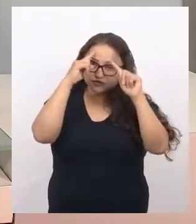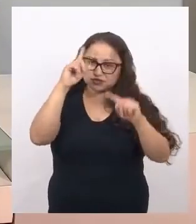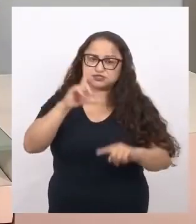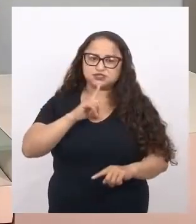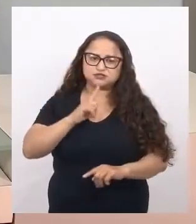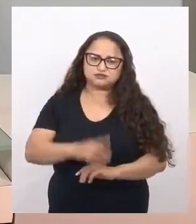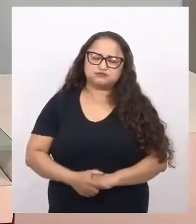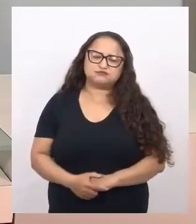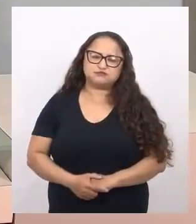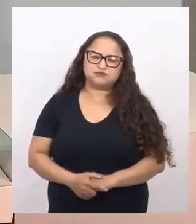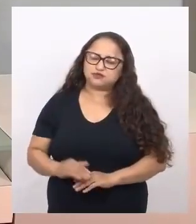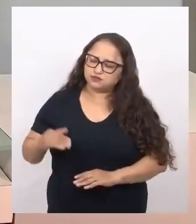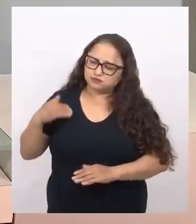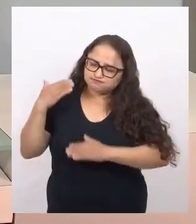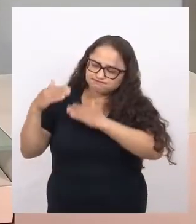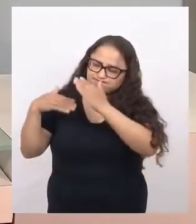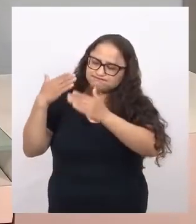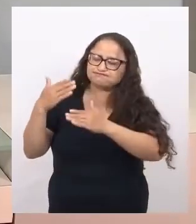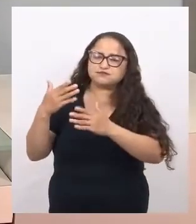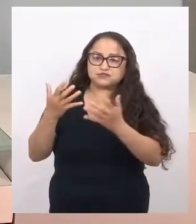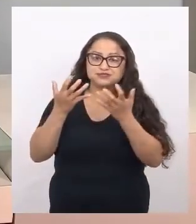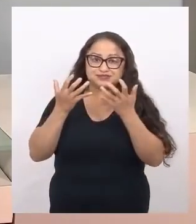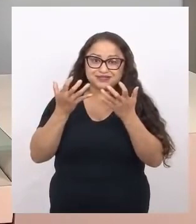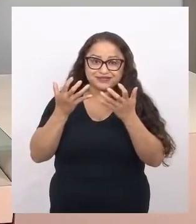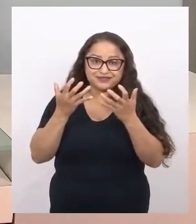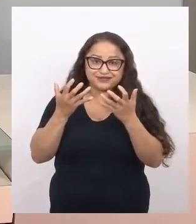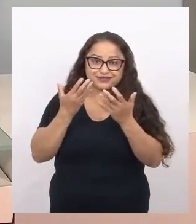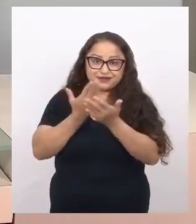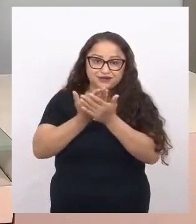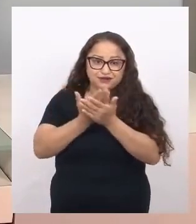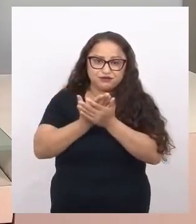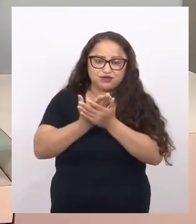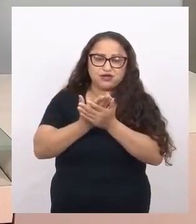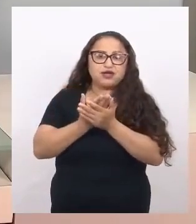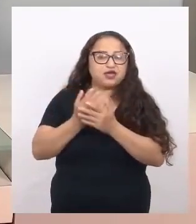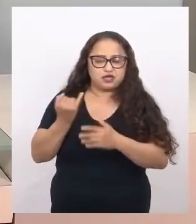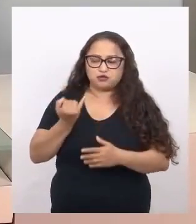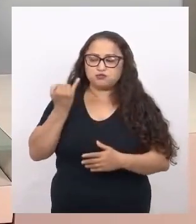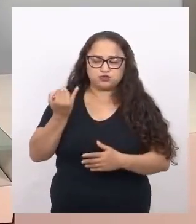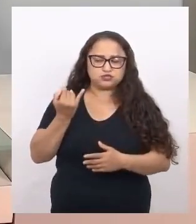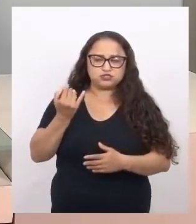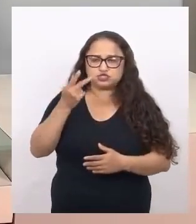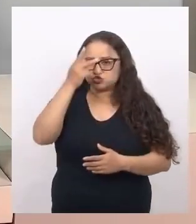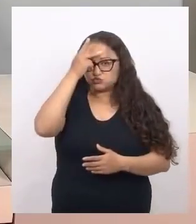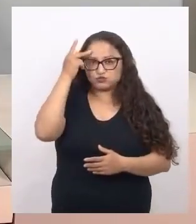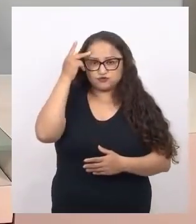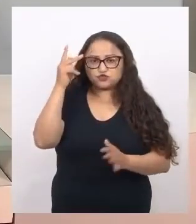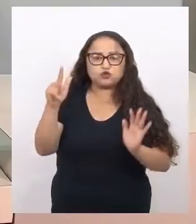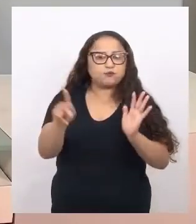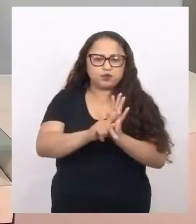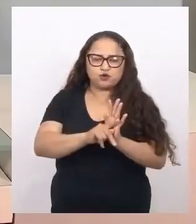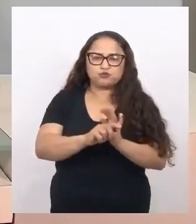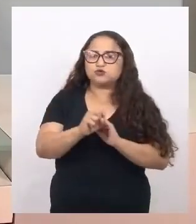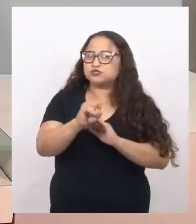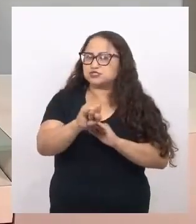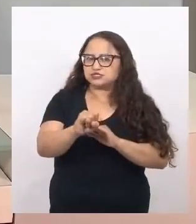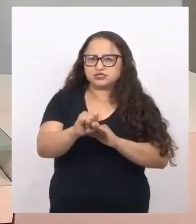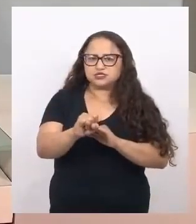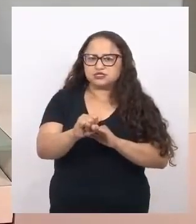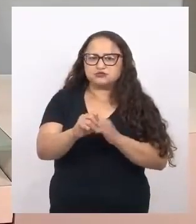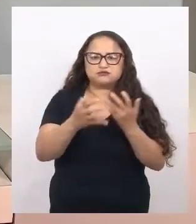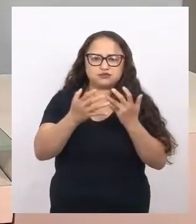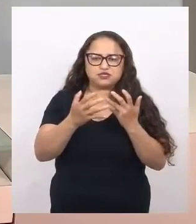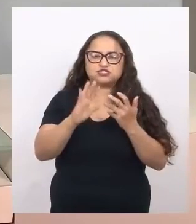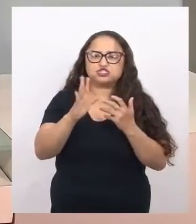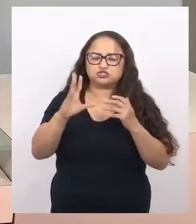O processo de manifestação de interesse é importante, é de interesse do docente. Aqueles que não manifestarem vão ter atribuição